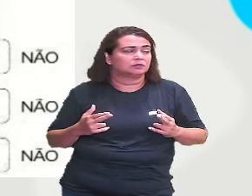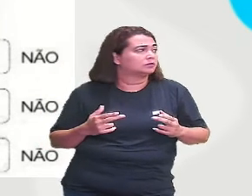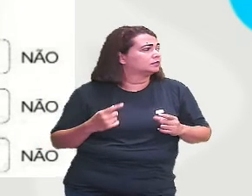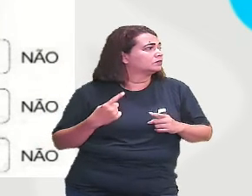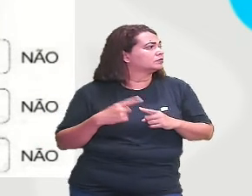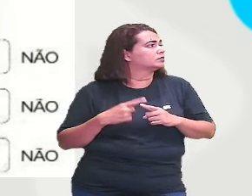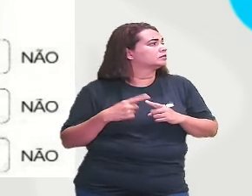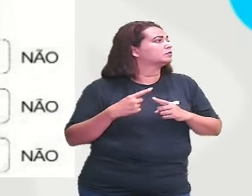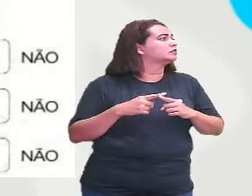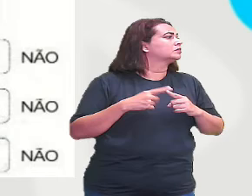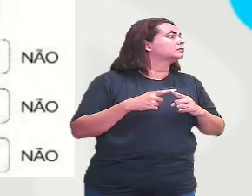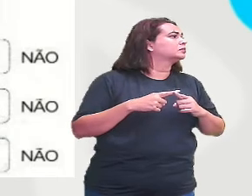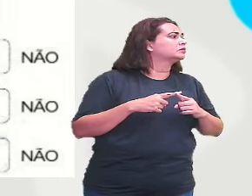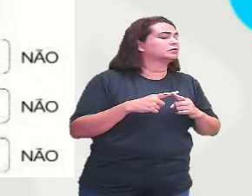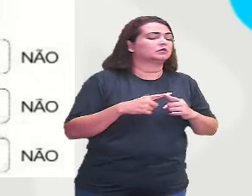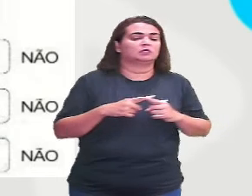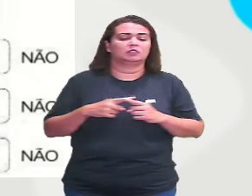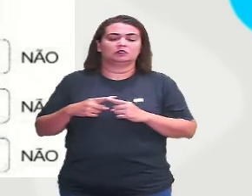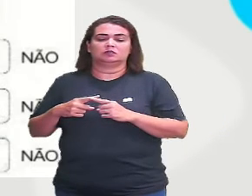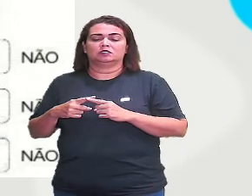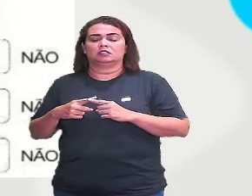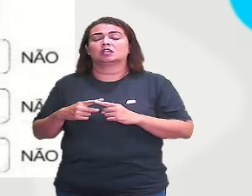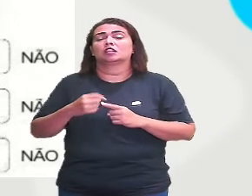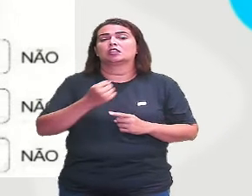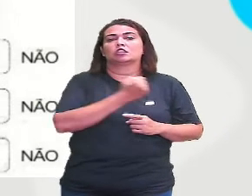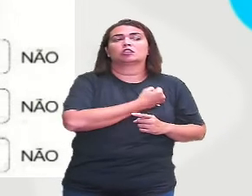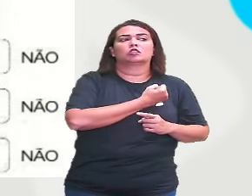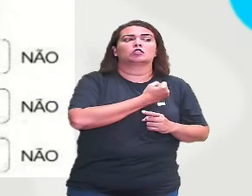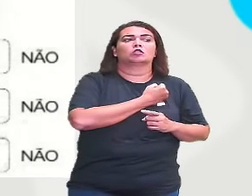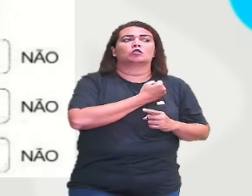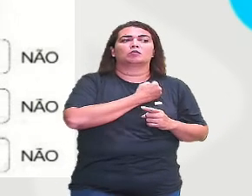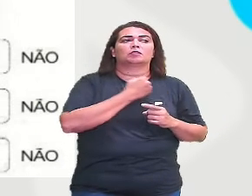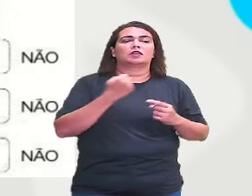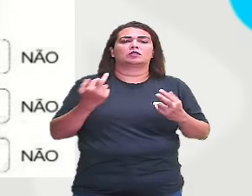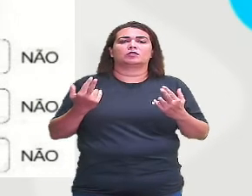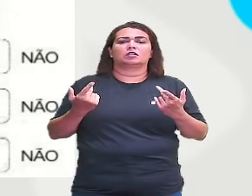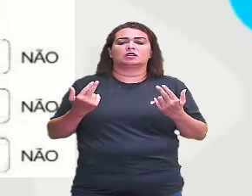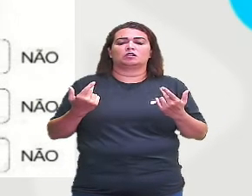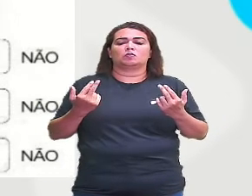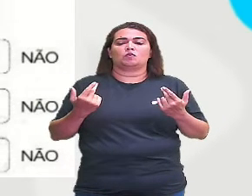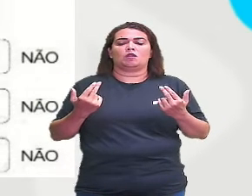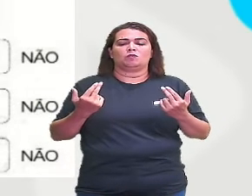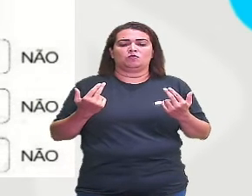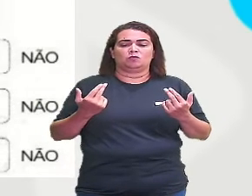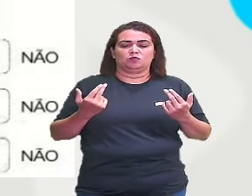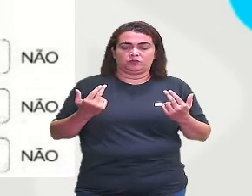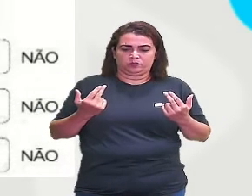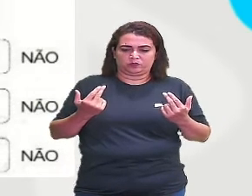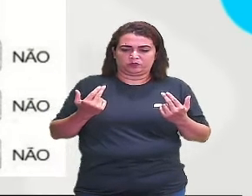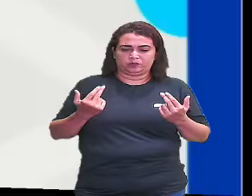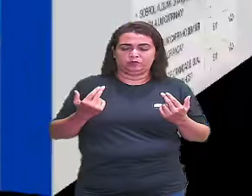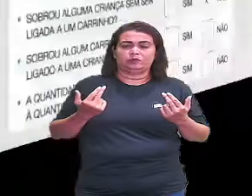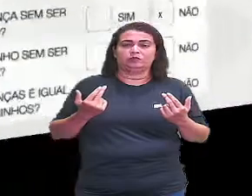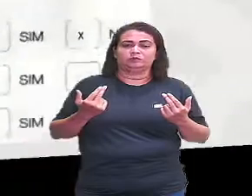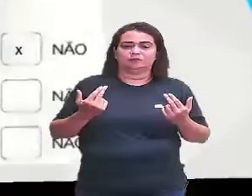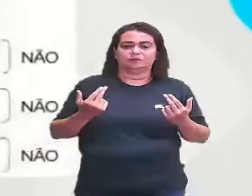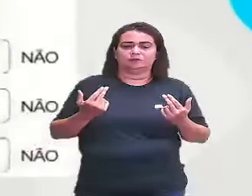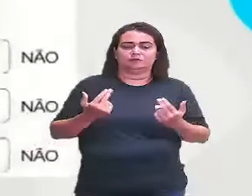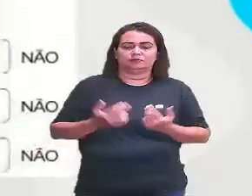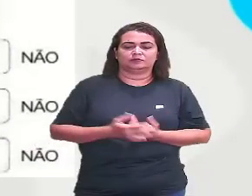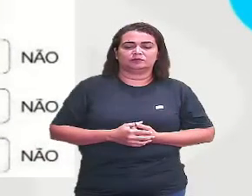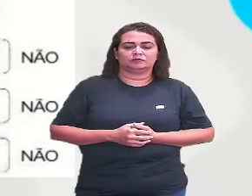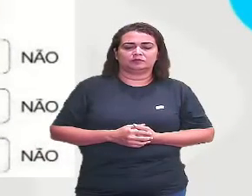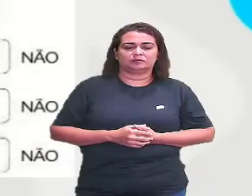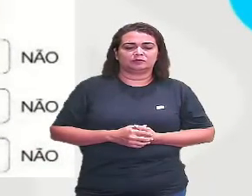Por quê? Porque os números são iguais, porque a quantidade é igual, tá bom? Então, ó, não